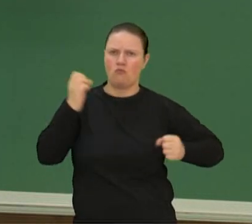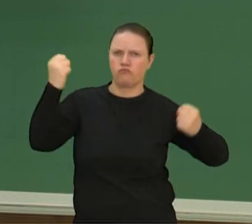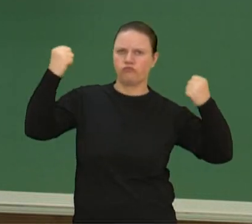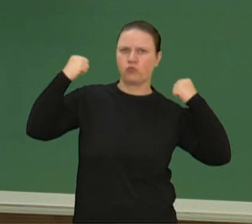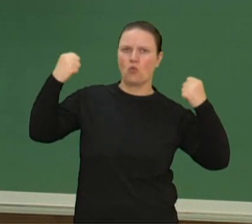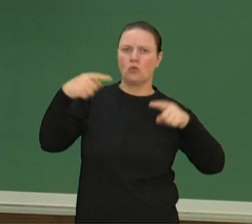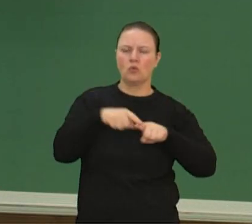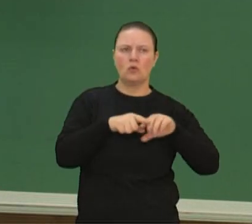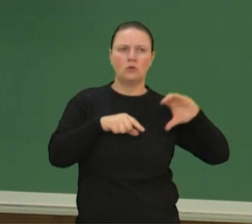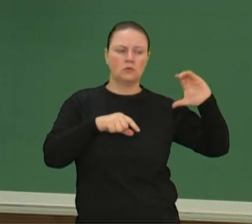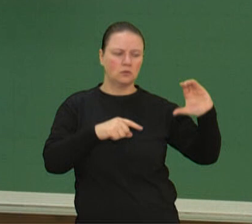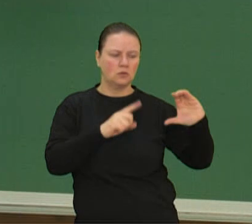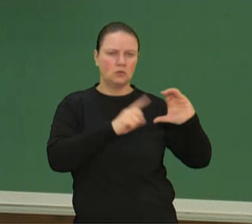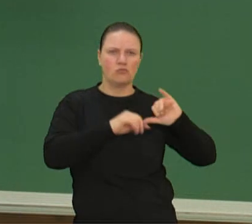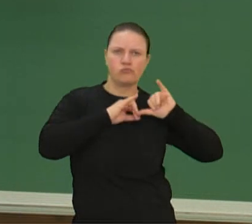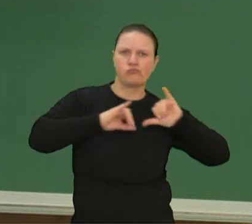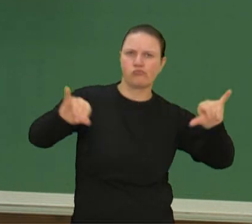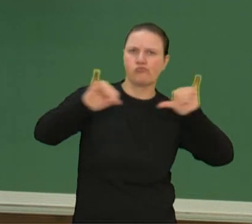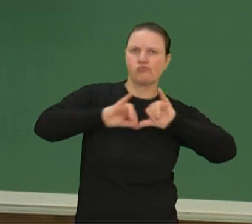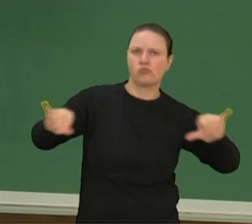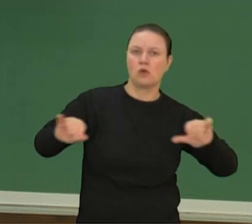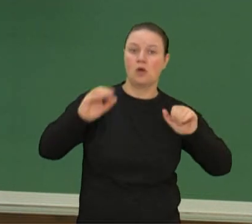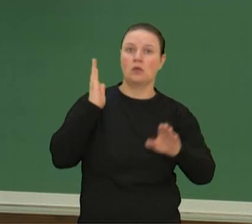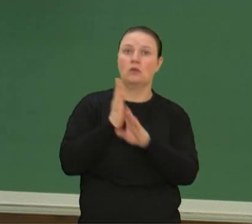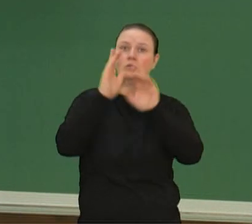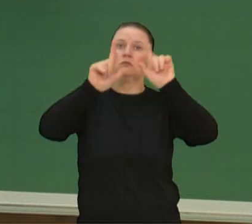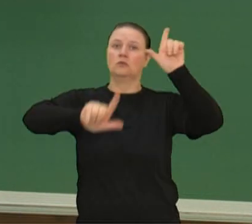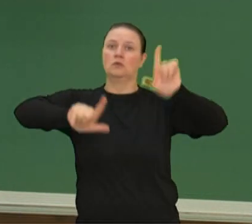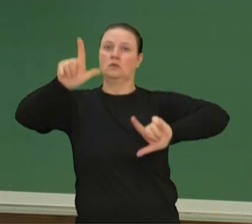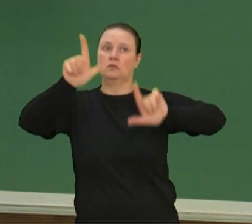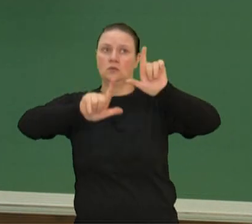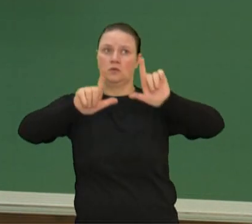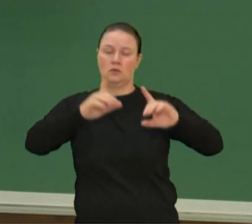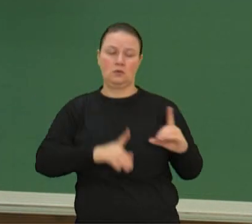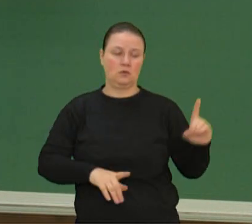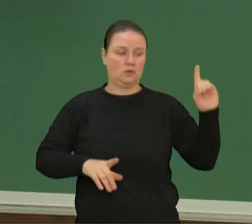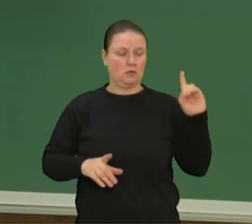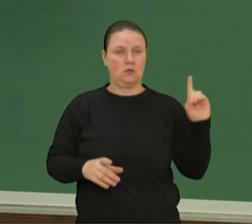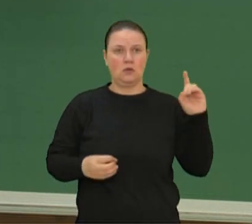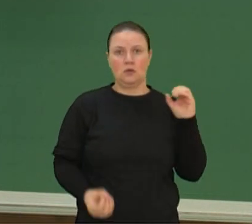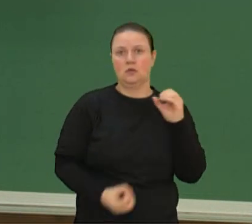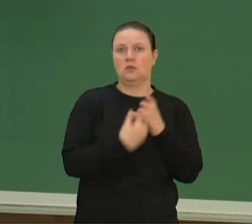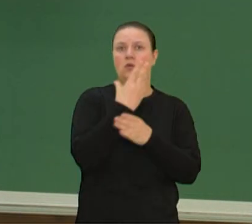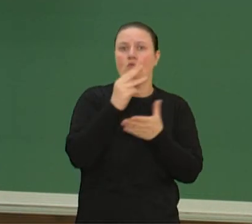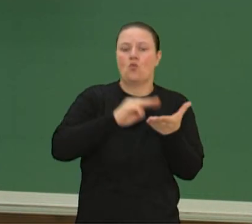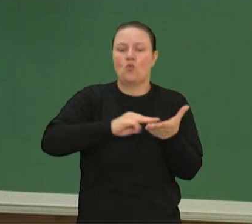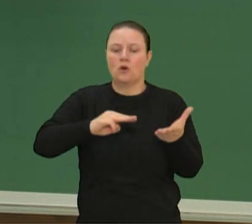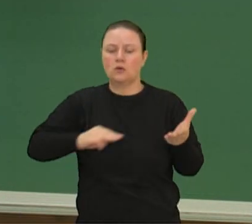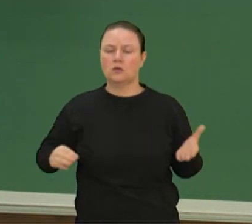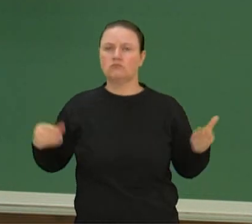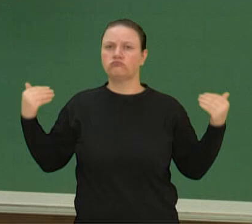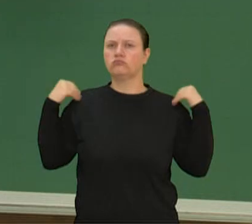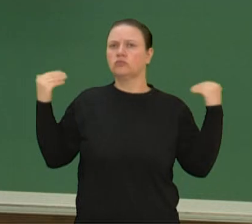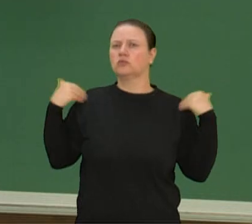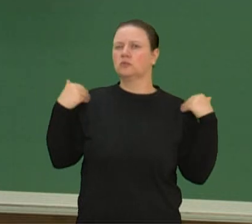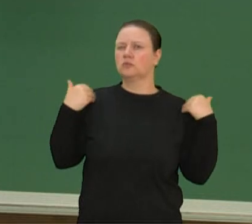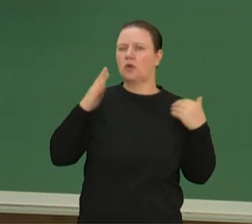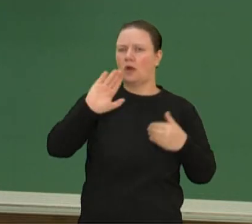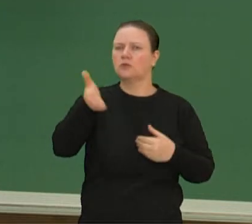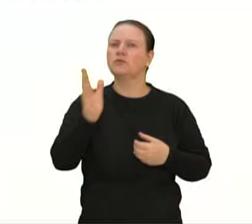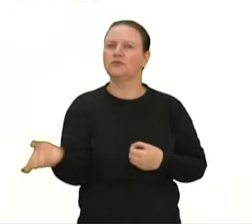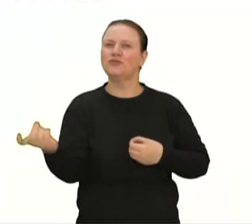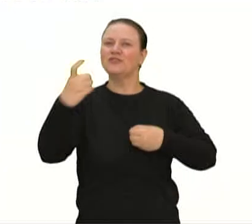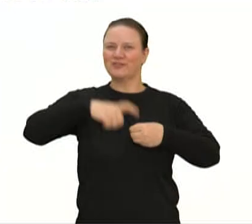C, a divulgação da ginástica aeróbica pela televisão. Letra D, o surgimento dos métodos ginásticos. Já